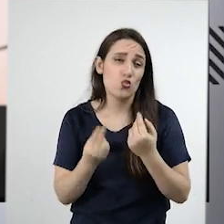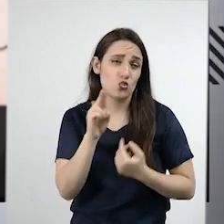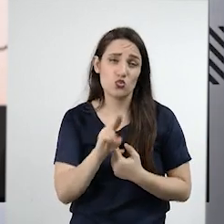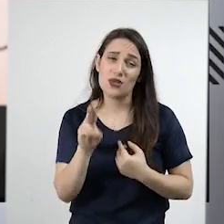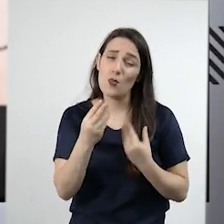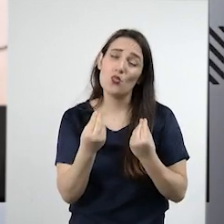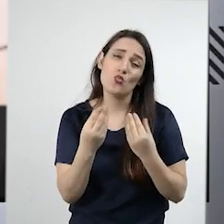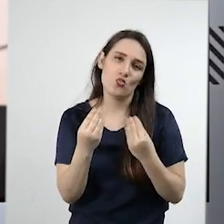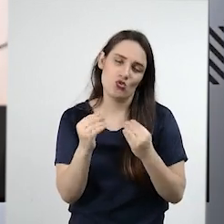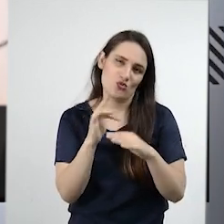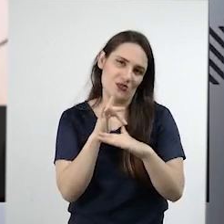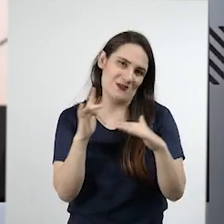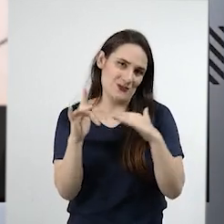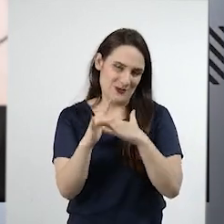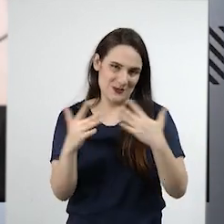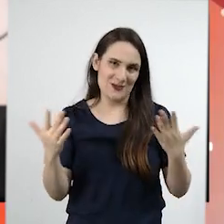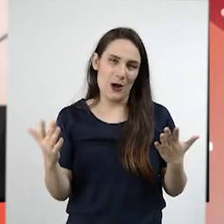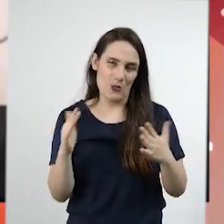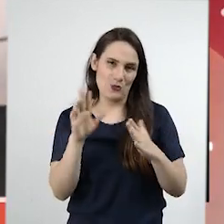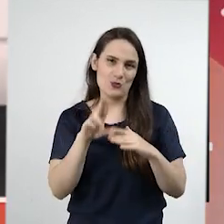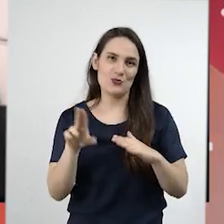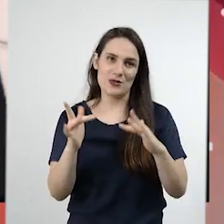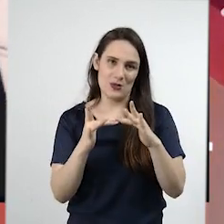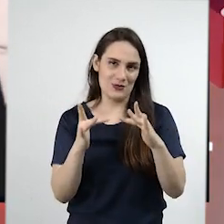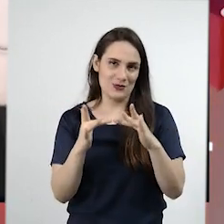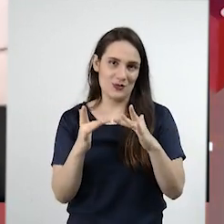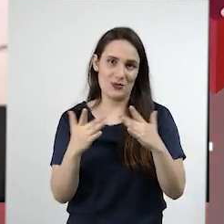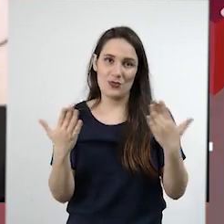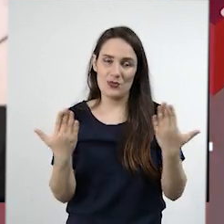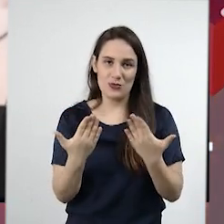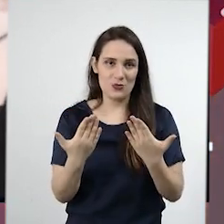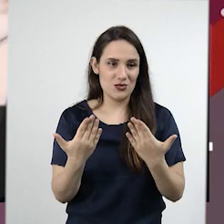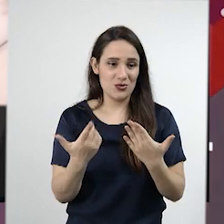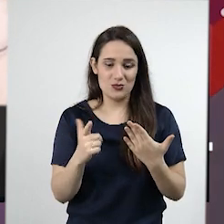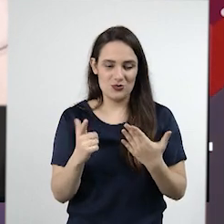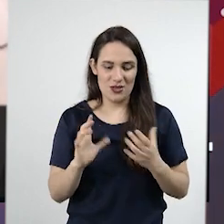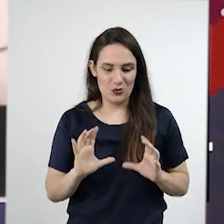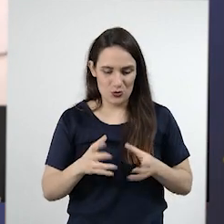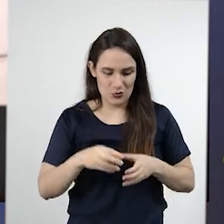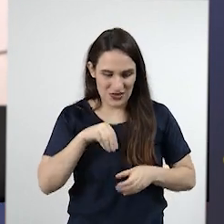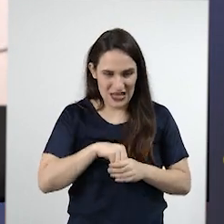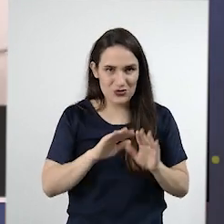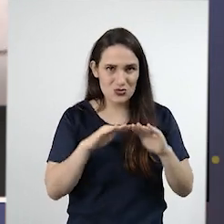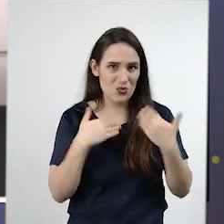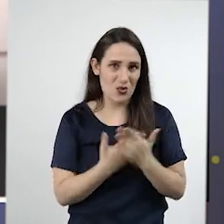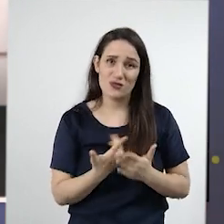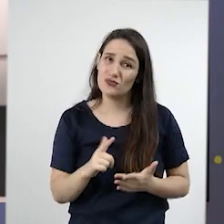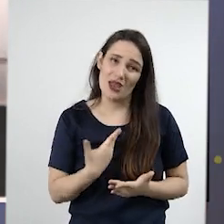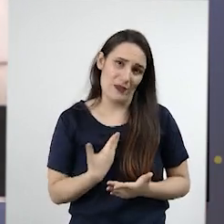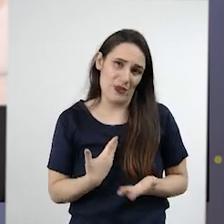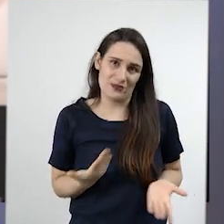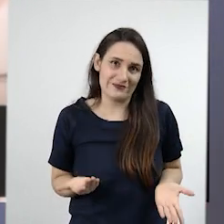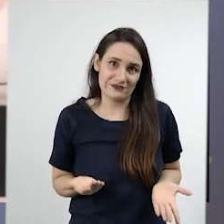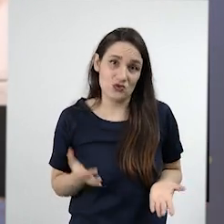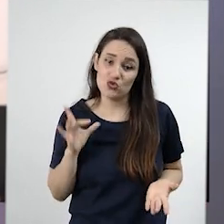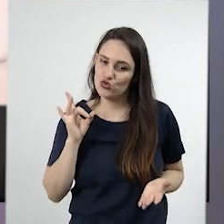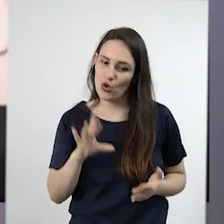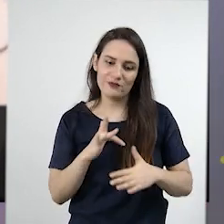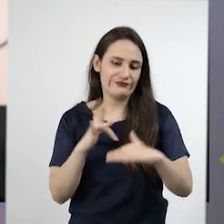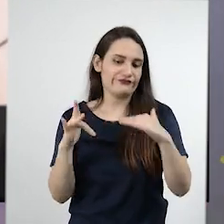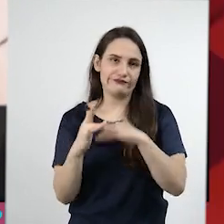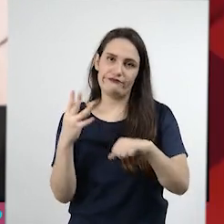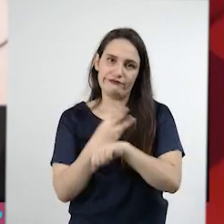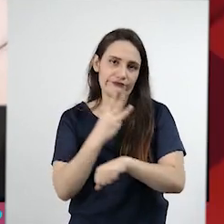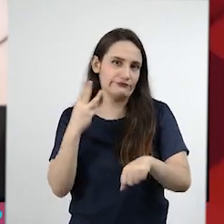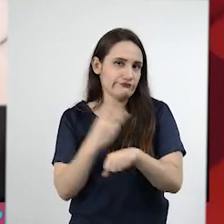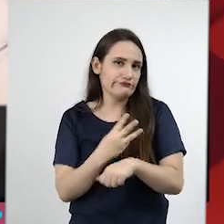Então, agora não tem mais o grupo dentro da escola, né? Então, tem o grupo ali do WhatsApp.